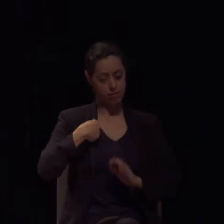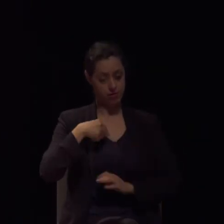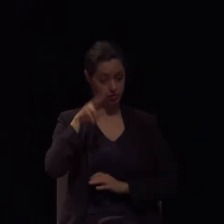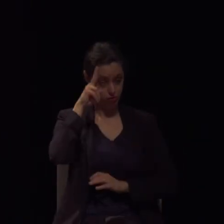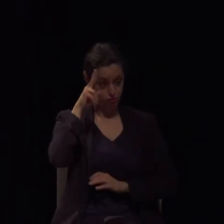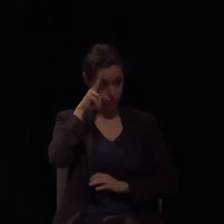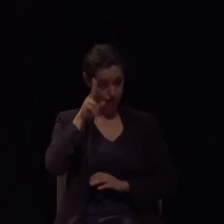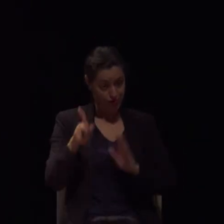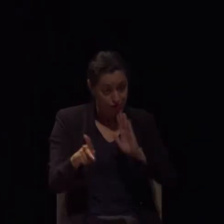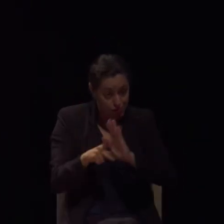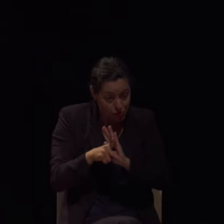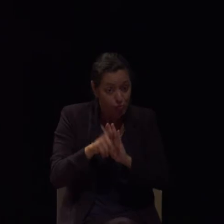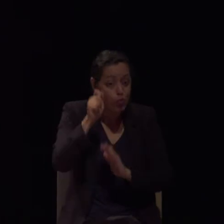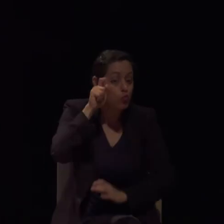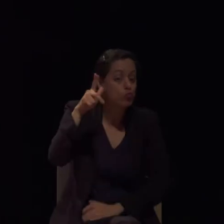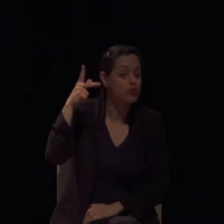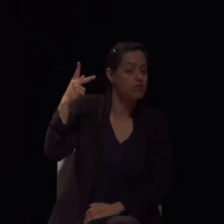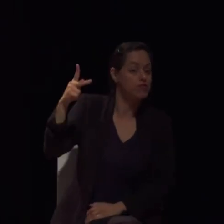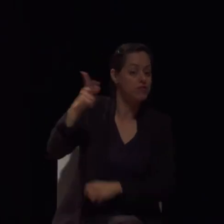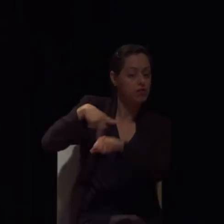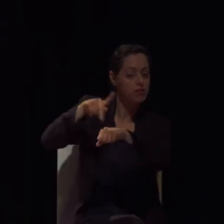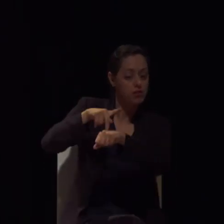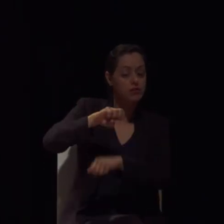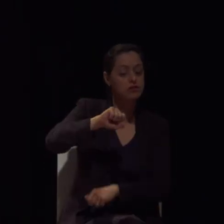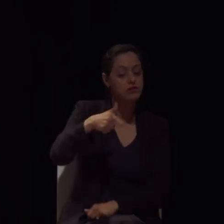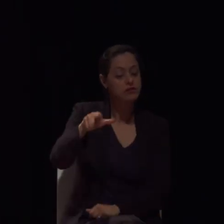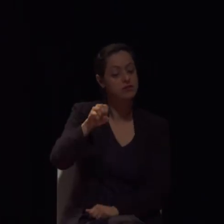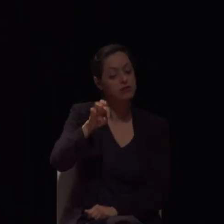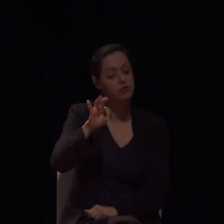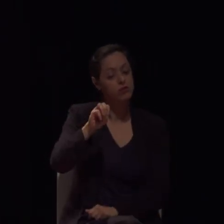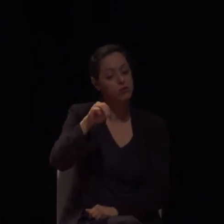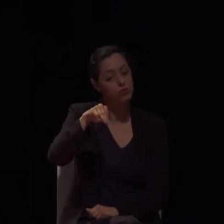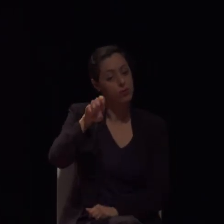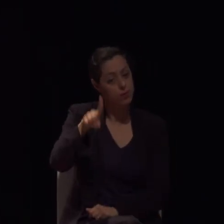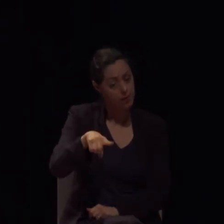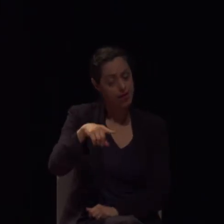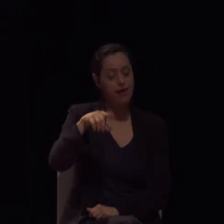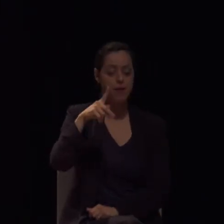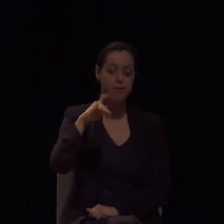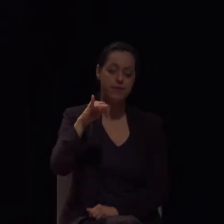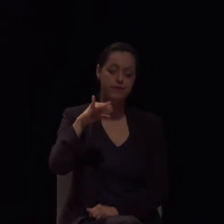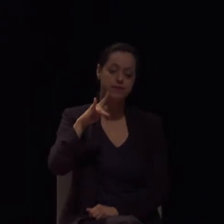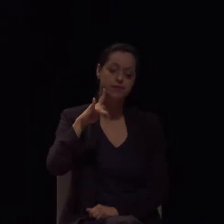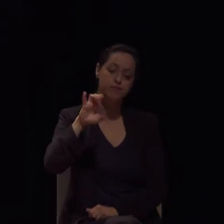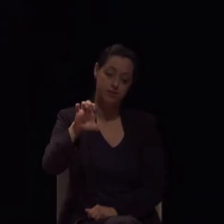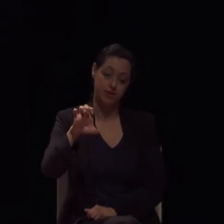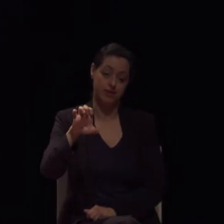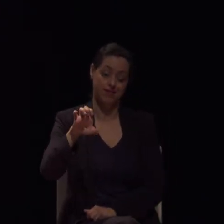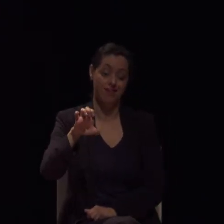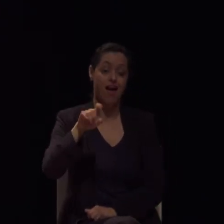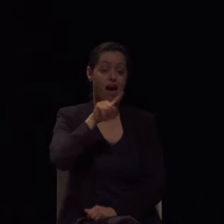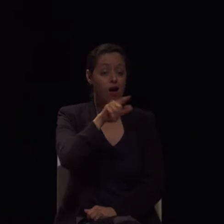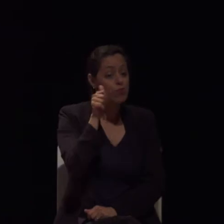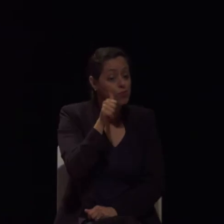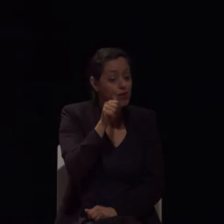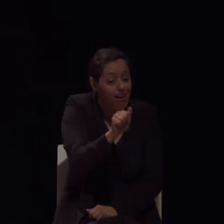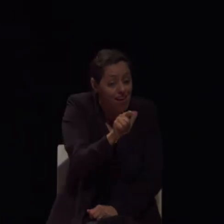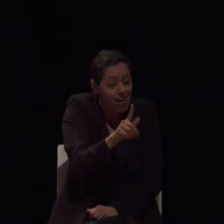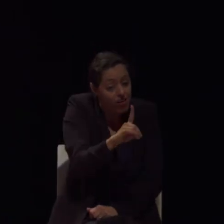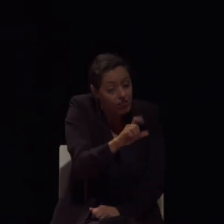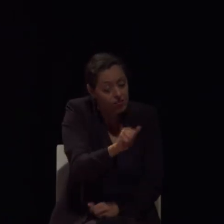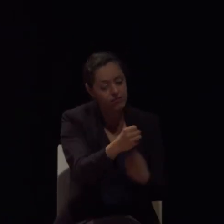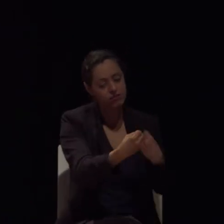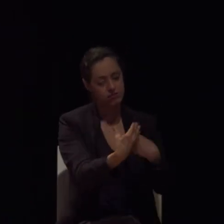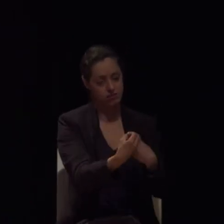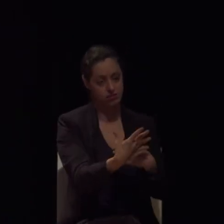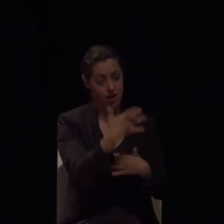são tomé e príncipe que eu aprendi com a dona alda e com as pessoas do país com os estudantes